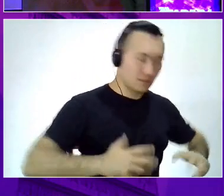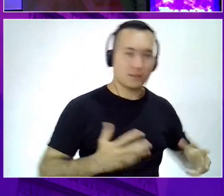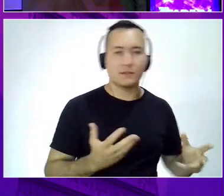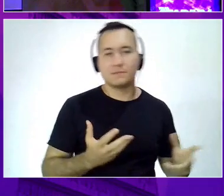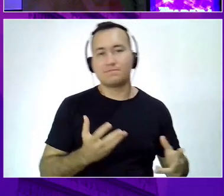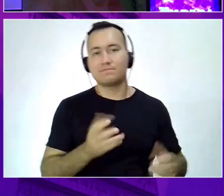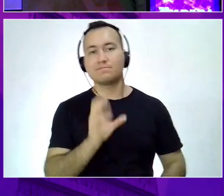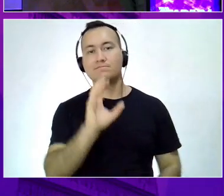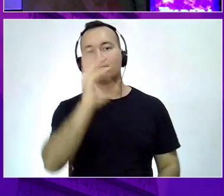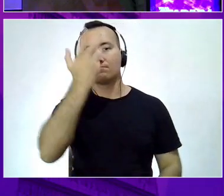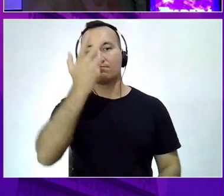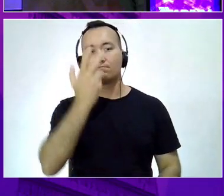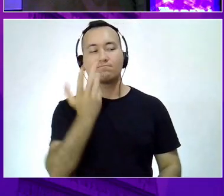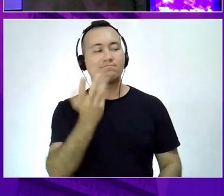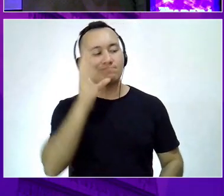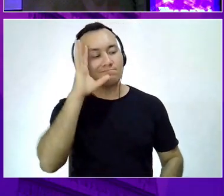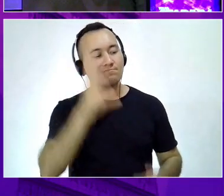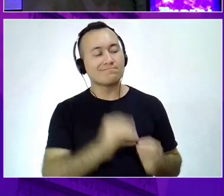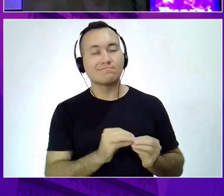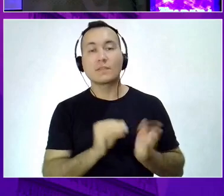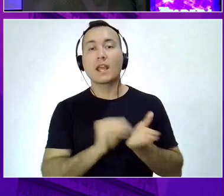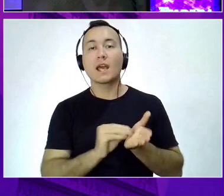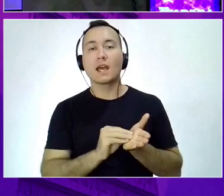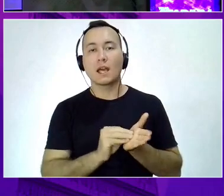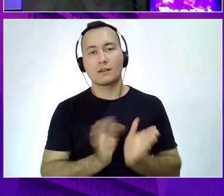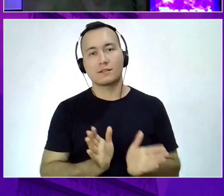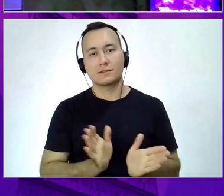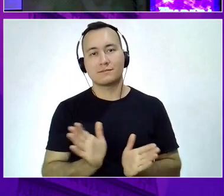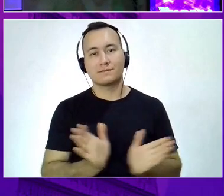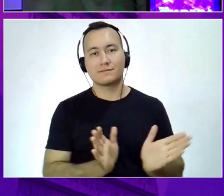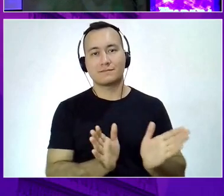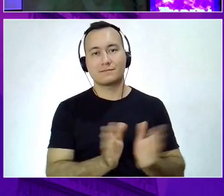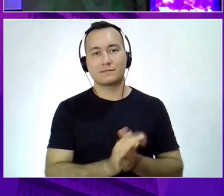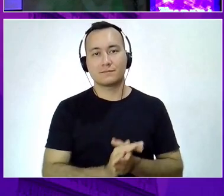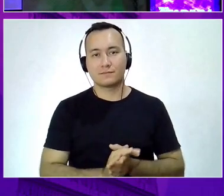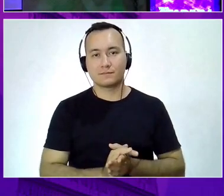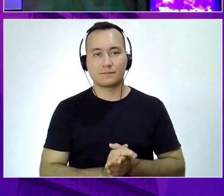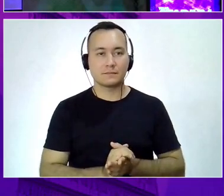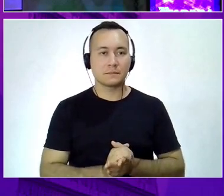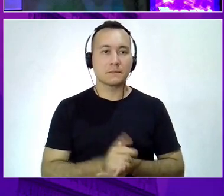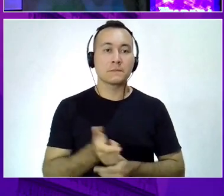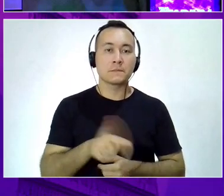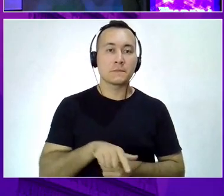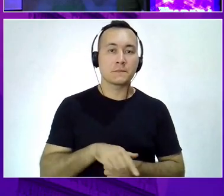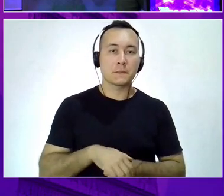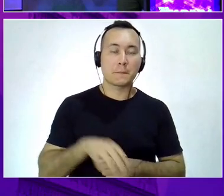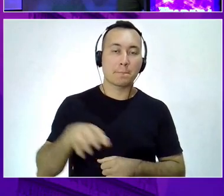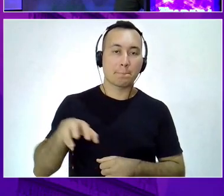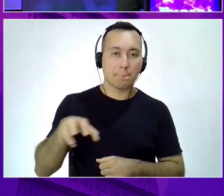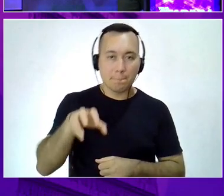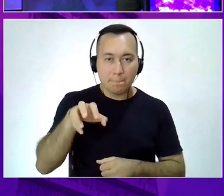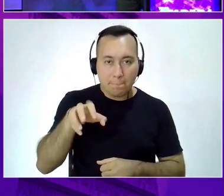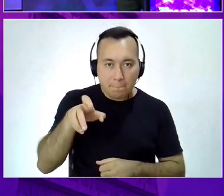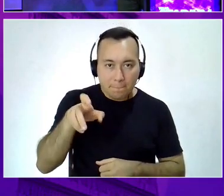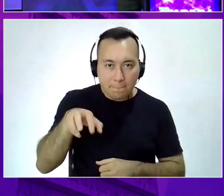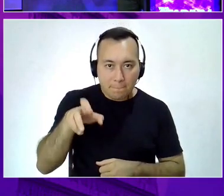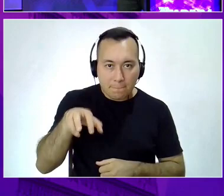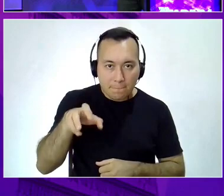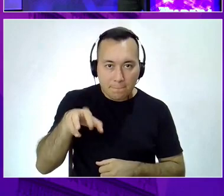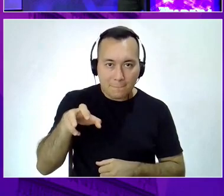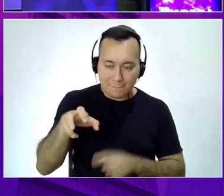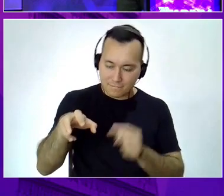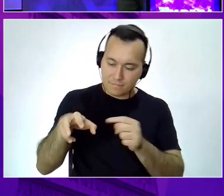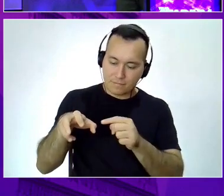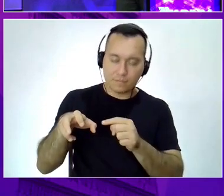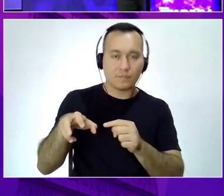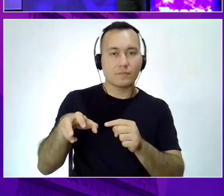testes olhando principalmente esse posicionamento do mouse. E tem uma ferramenta muito legal para quem não gosta de